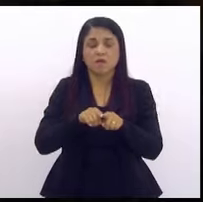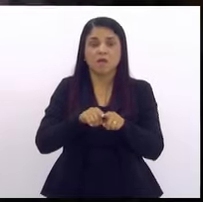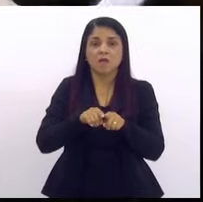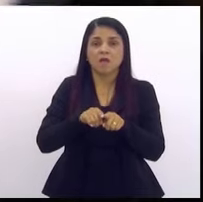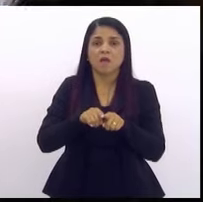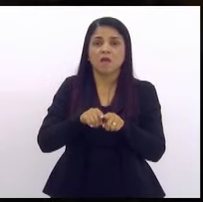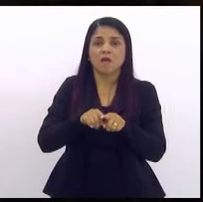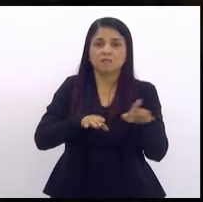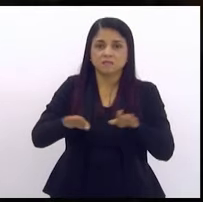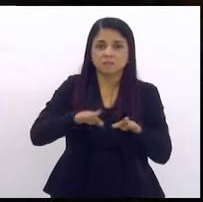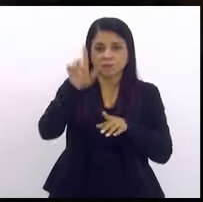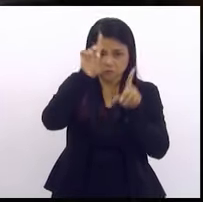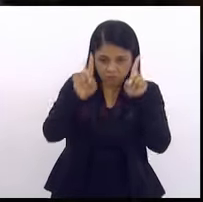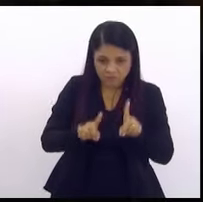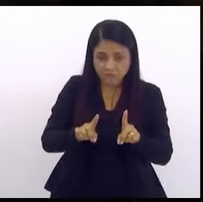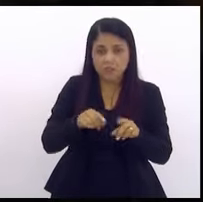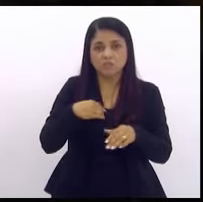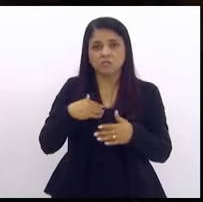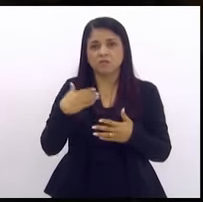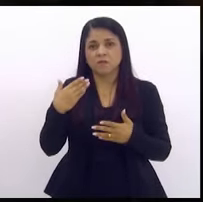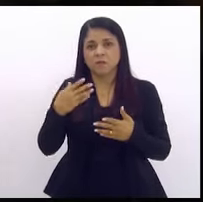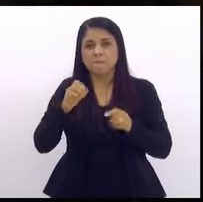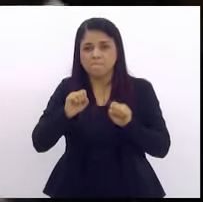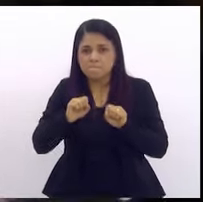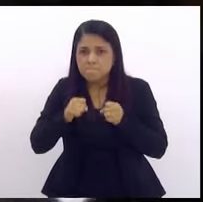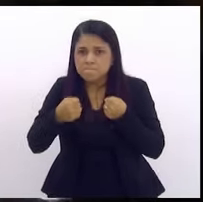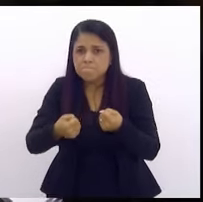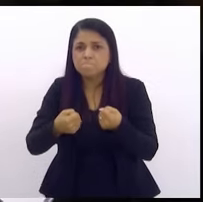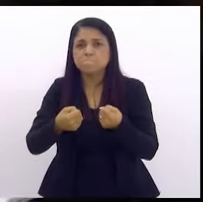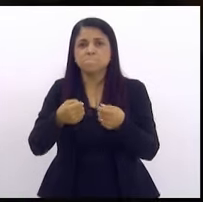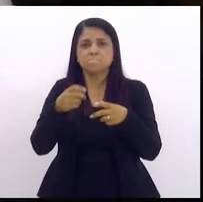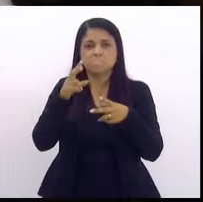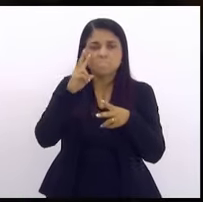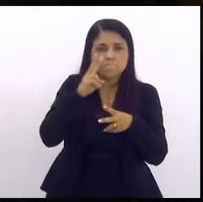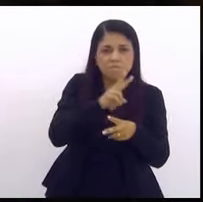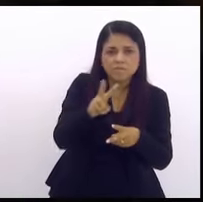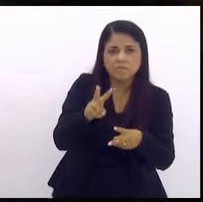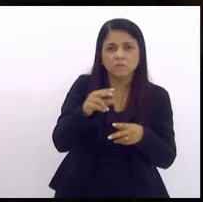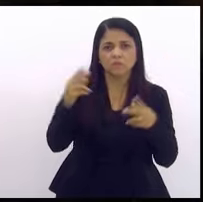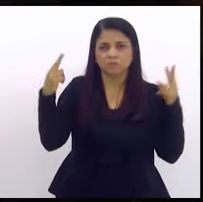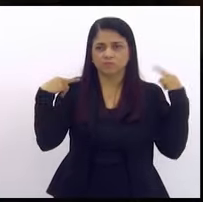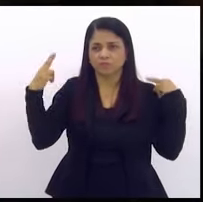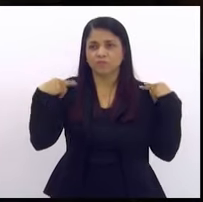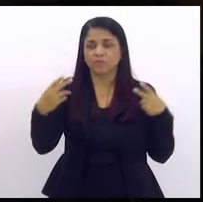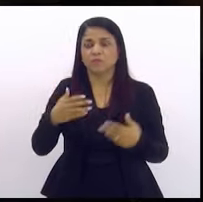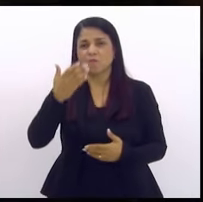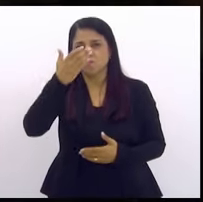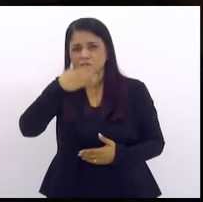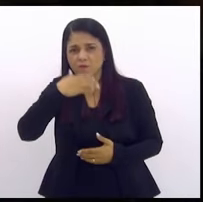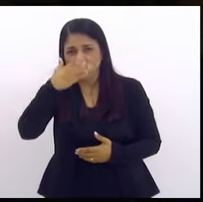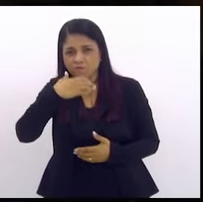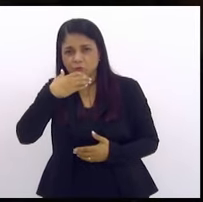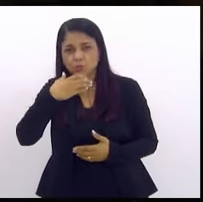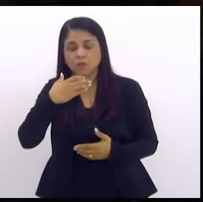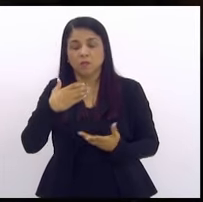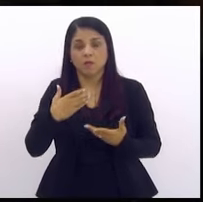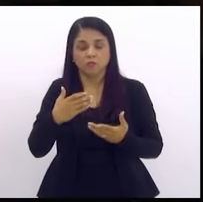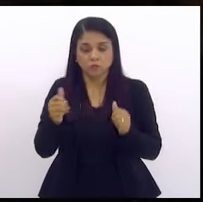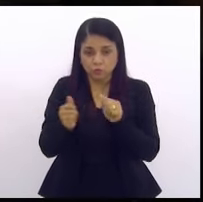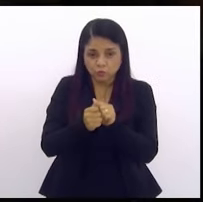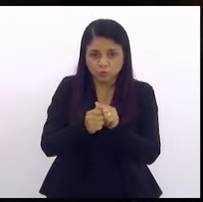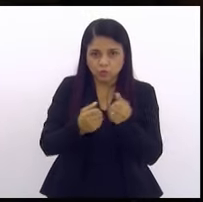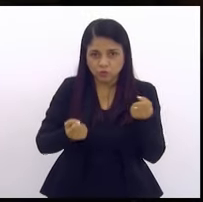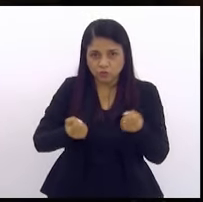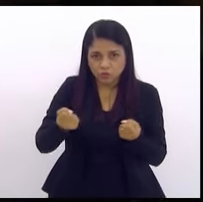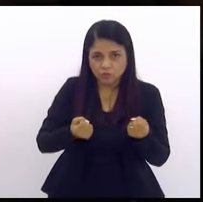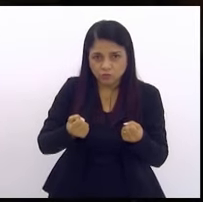a visão do motorista, que tem que ficar ali. O senhor sabe bem de lei. Se eu pegar uma fruta e dirigir comendo, o que é que vai acontecer comigo no